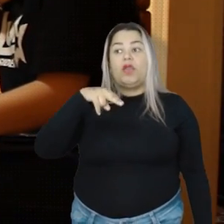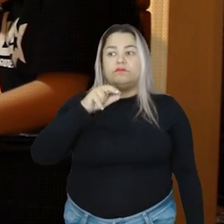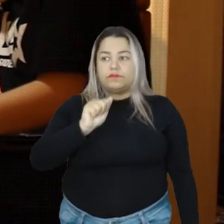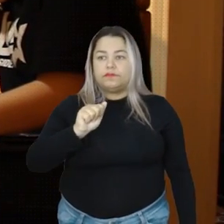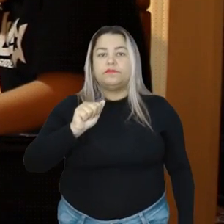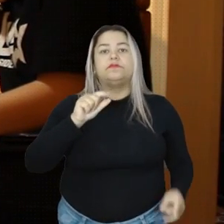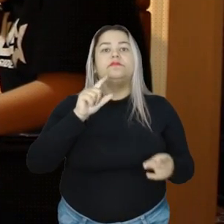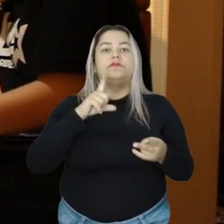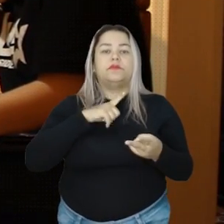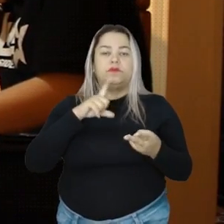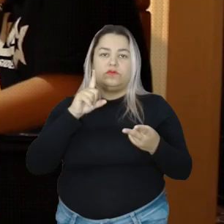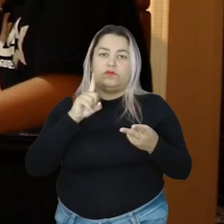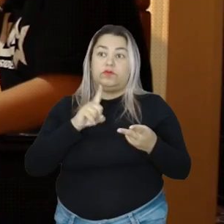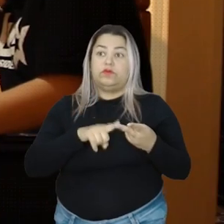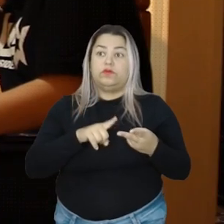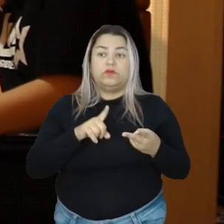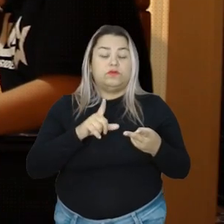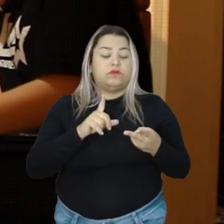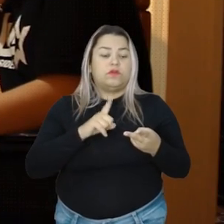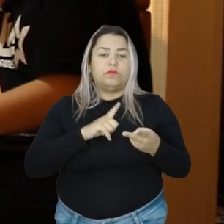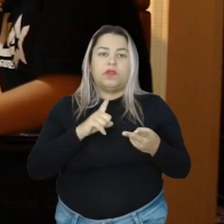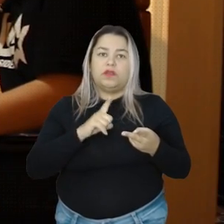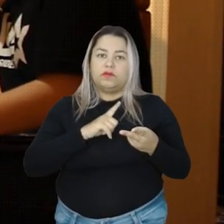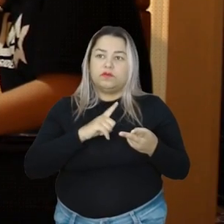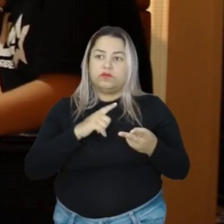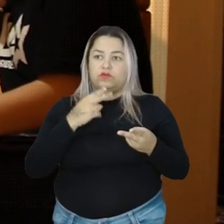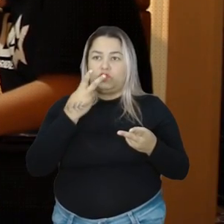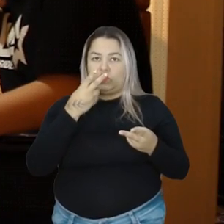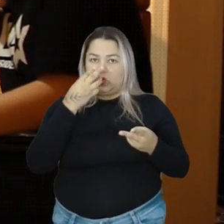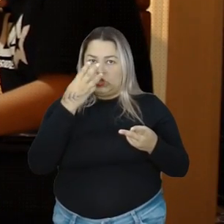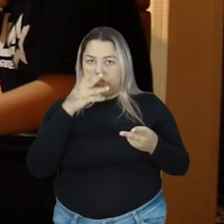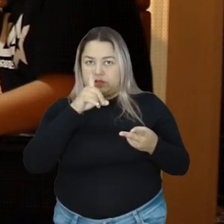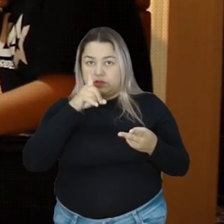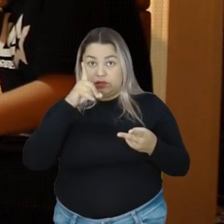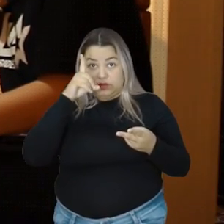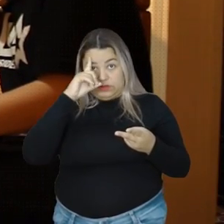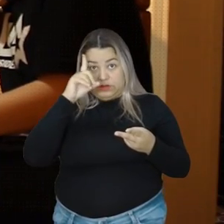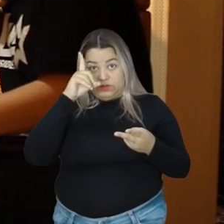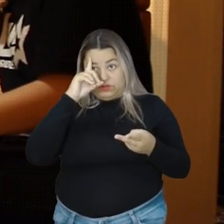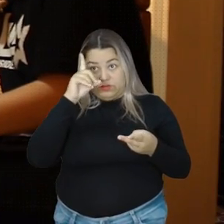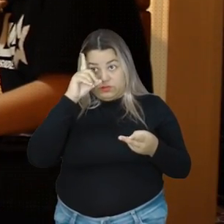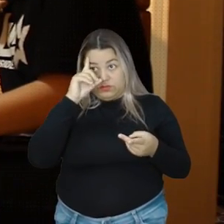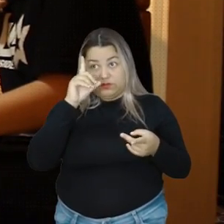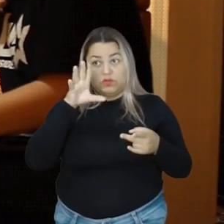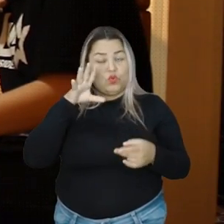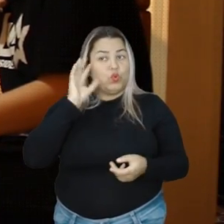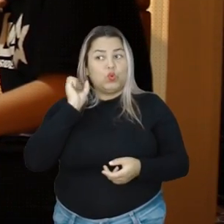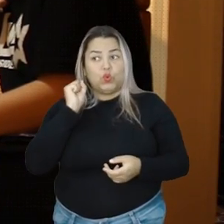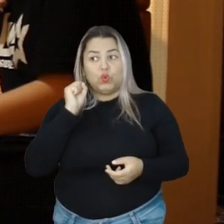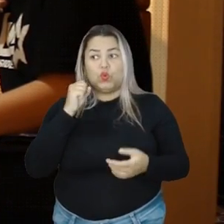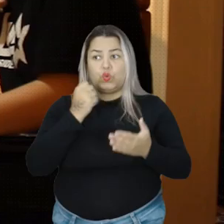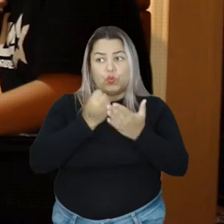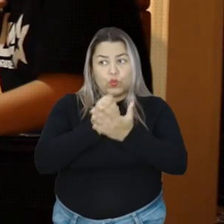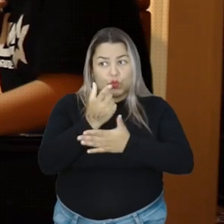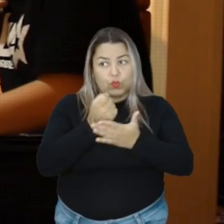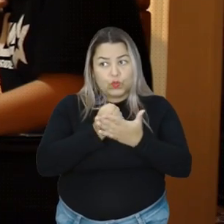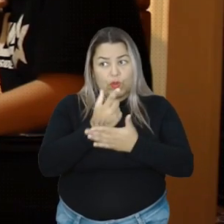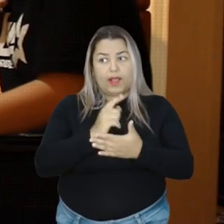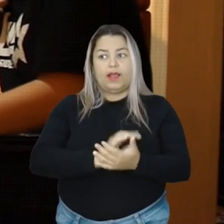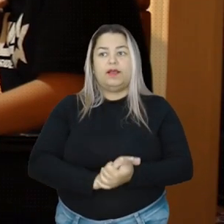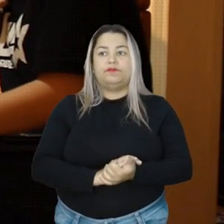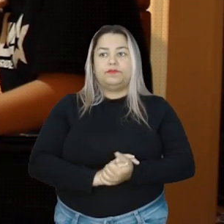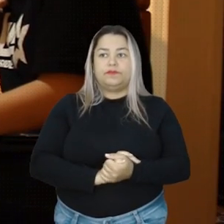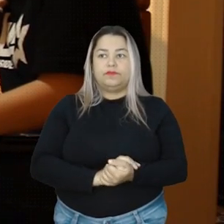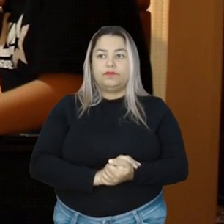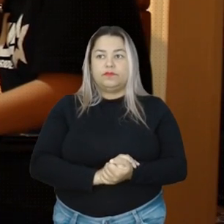Cruz, tinha. Mas elas passaram pouco tempo, 2, 3 dias, assim, para serem ou vila, de coisa que fala lá.